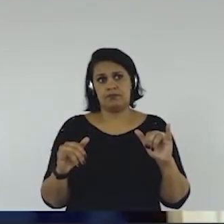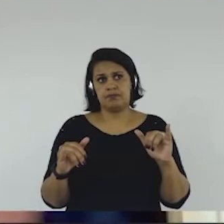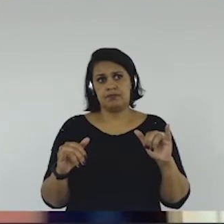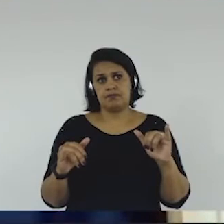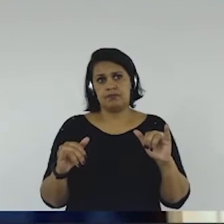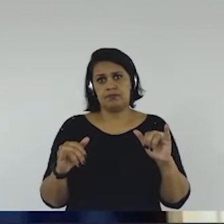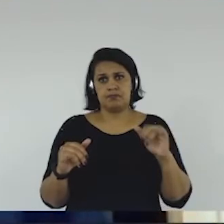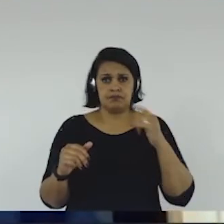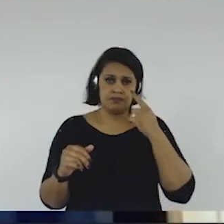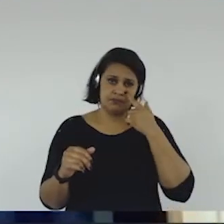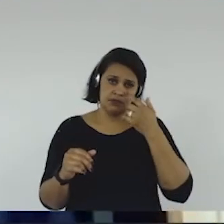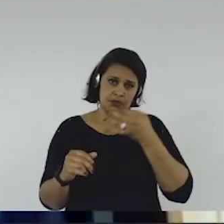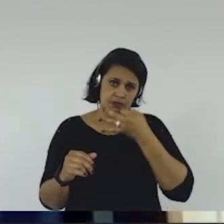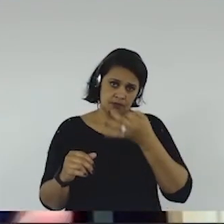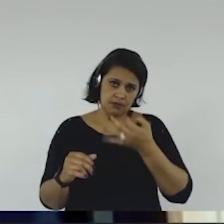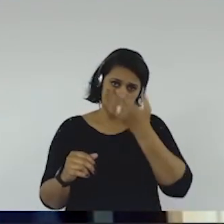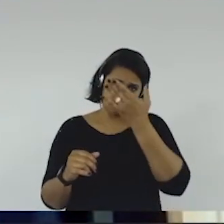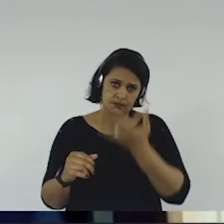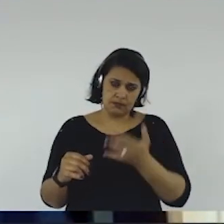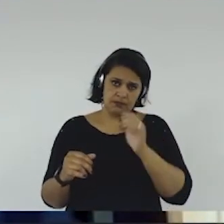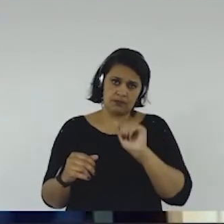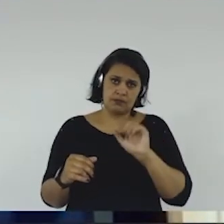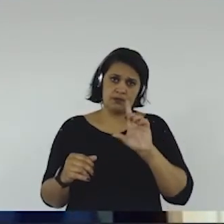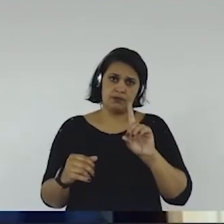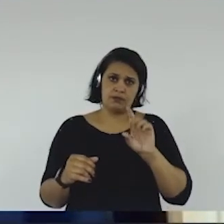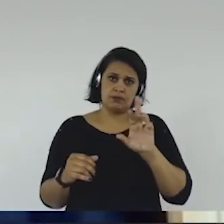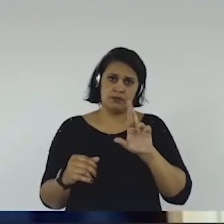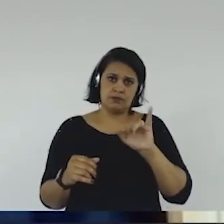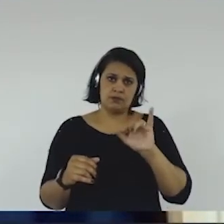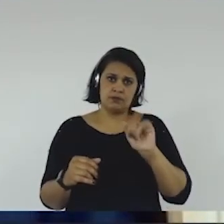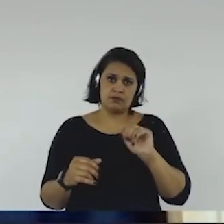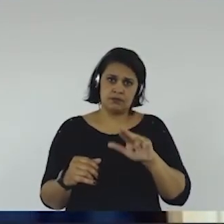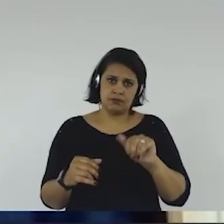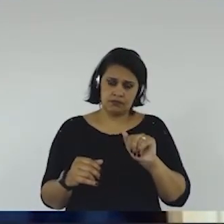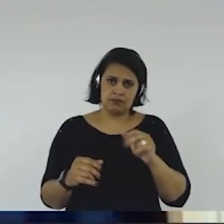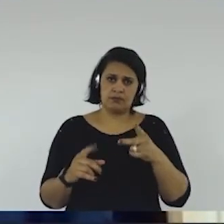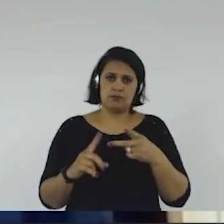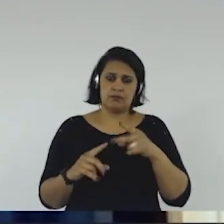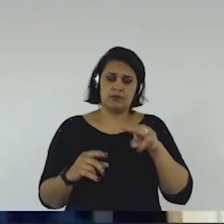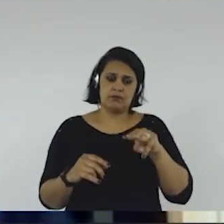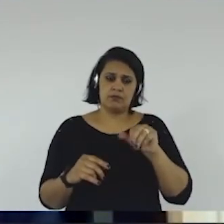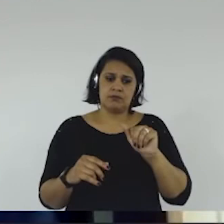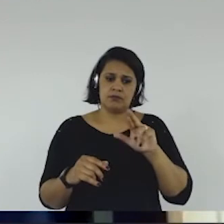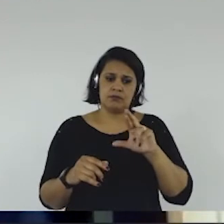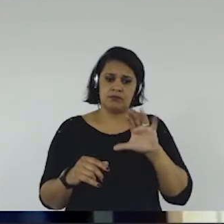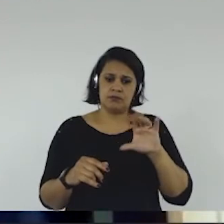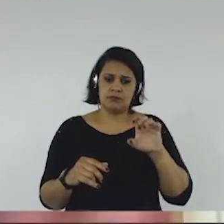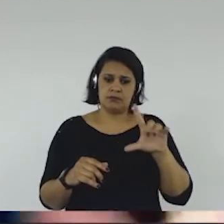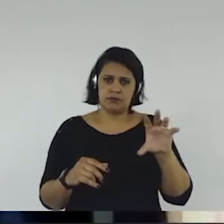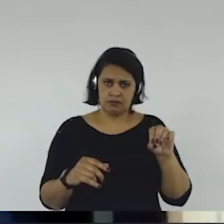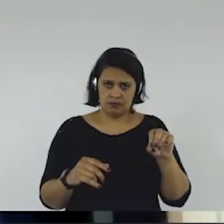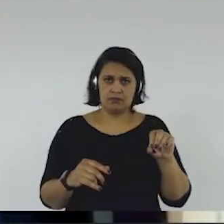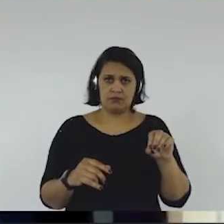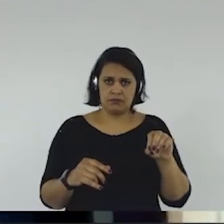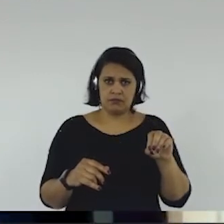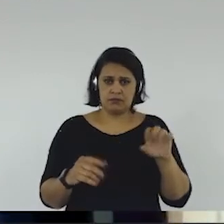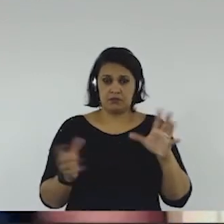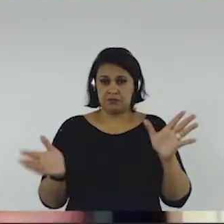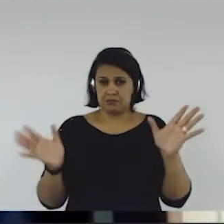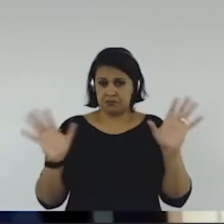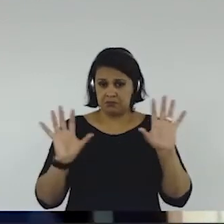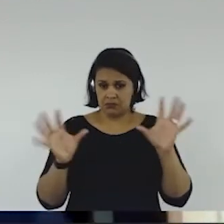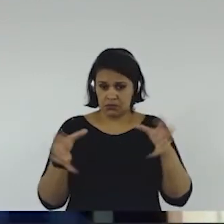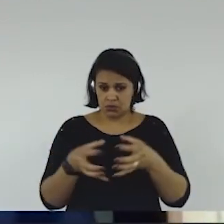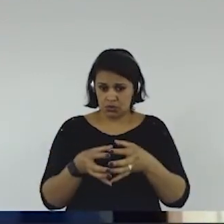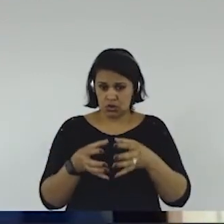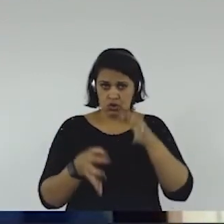ouvir a opinião do doutor Adriano, da opinião do doutor Marcelo a respeito disso. Pelo menos no Poder Judiciário,